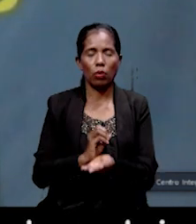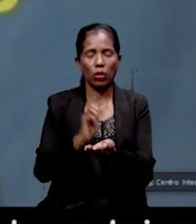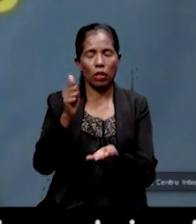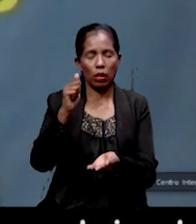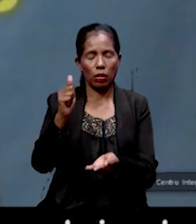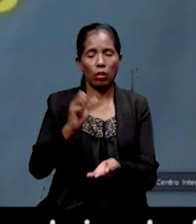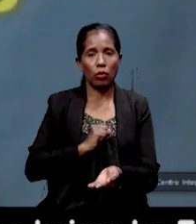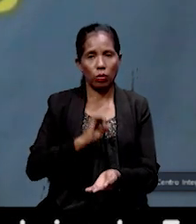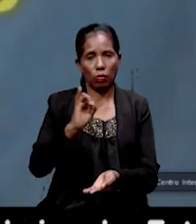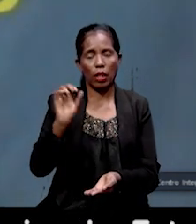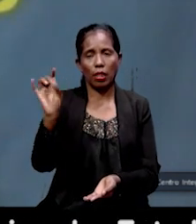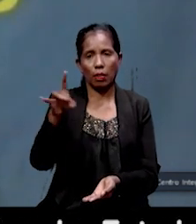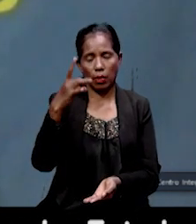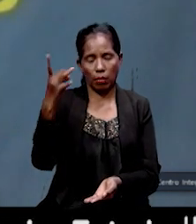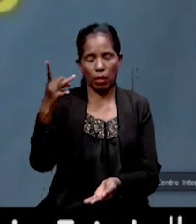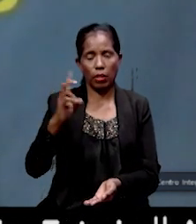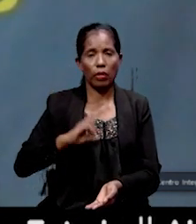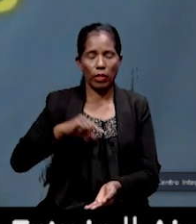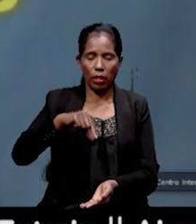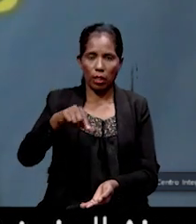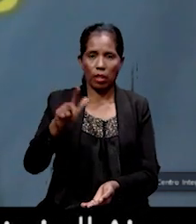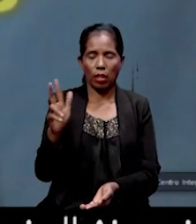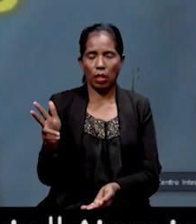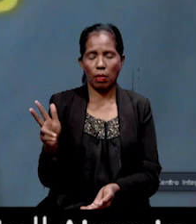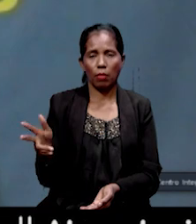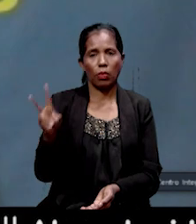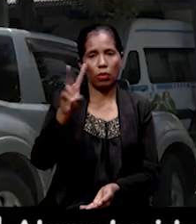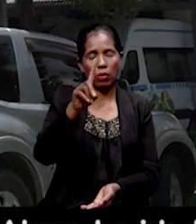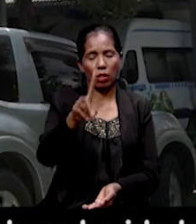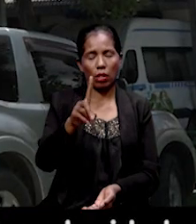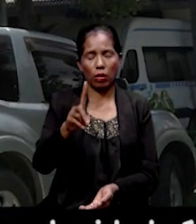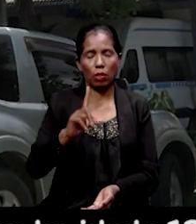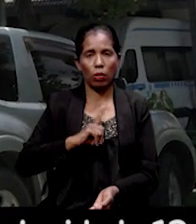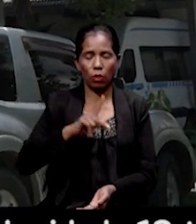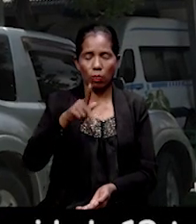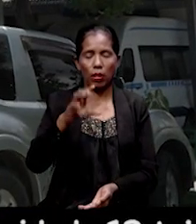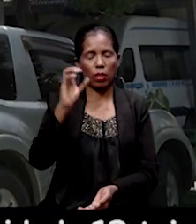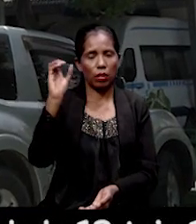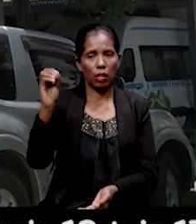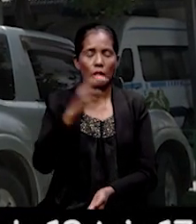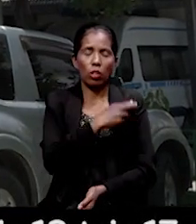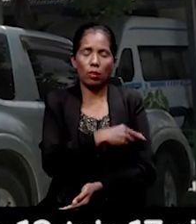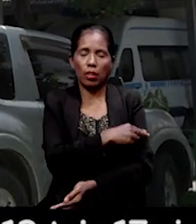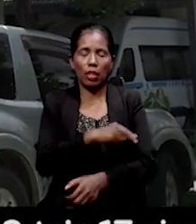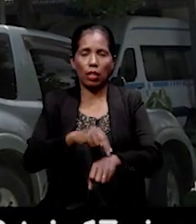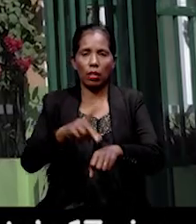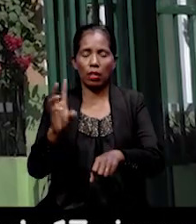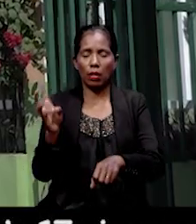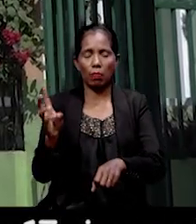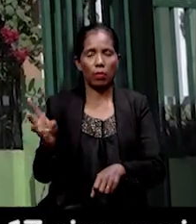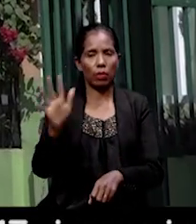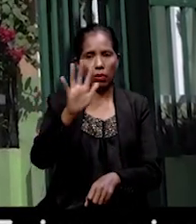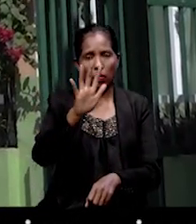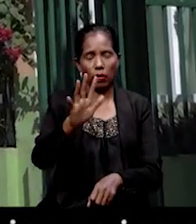sanulu resinualu, vikeke tolunulu resin ida, Los Palos zero, Hospital Nacional Gido Valadares, nem nulu resin lima,